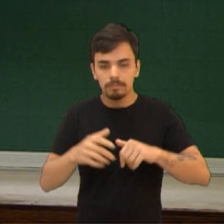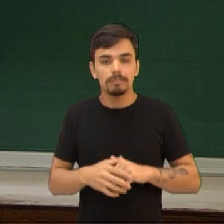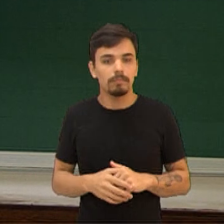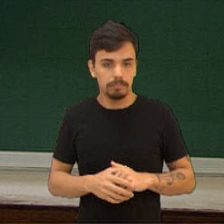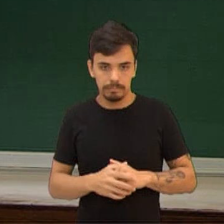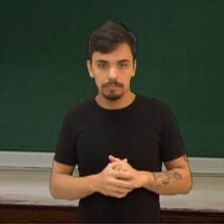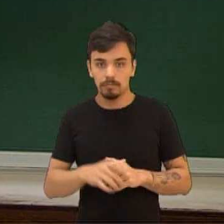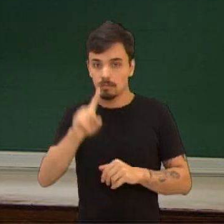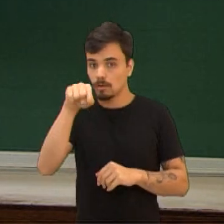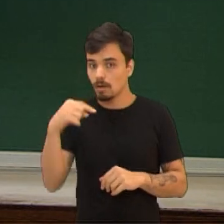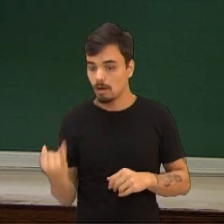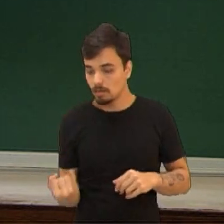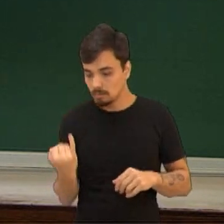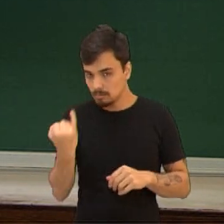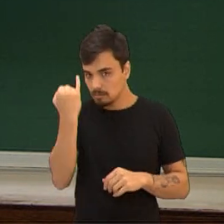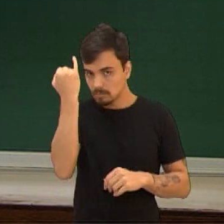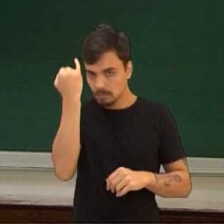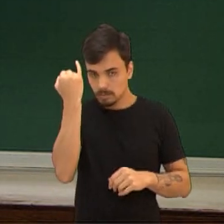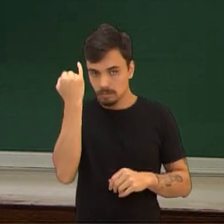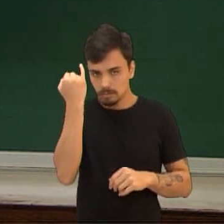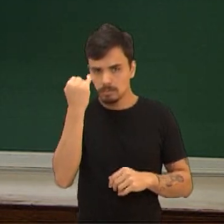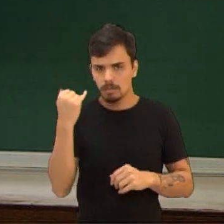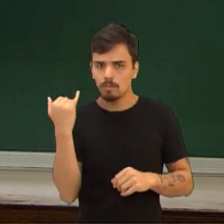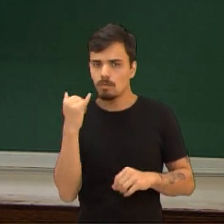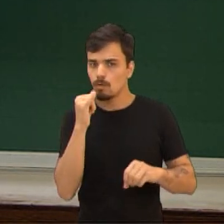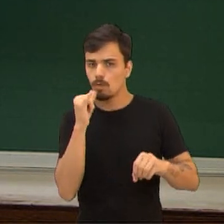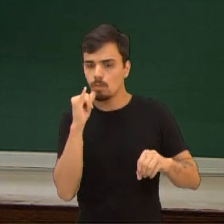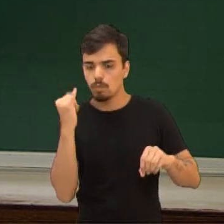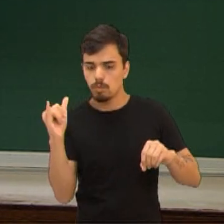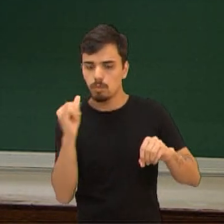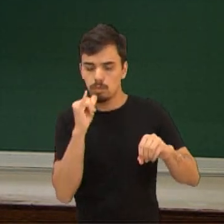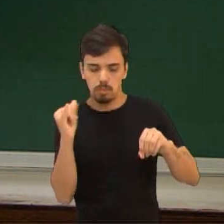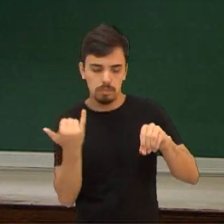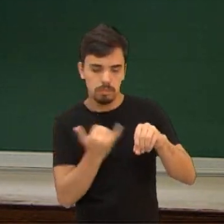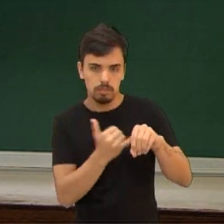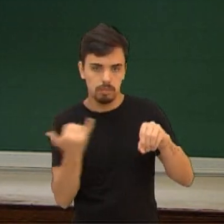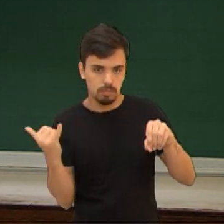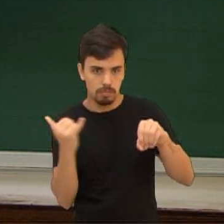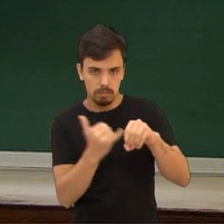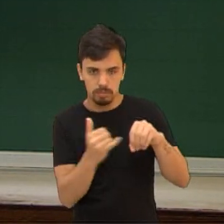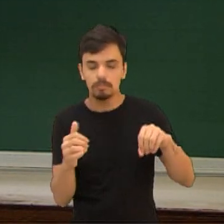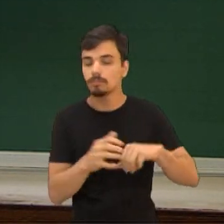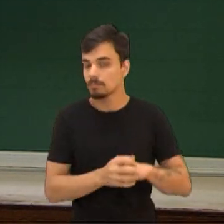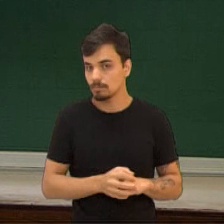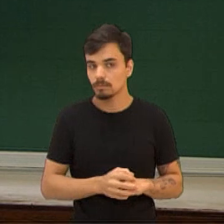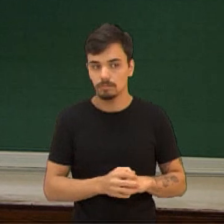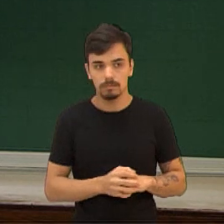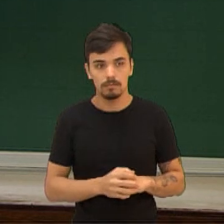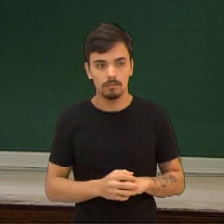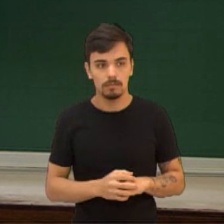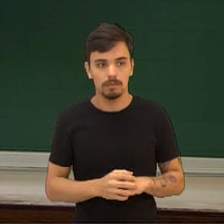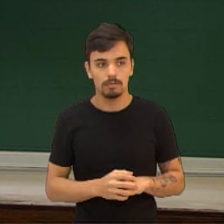importante, né, essa parte de energia em capacitor. A gente vai ver aqui agora. Então, olha só.